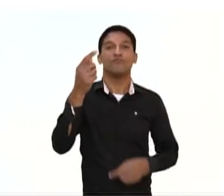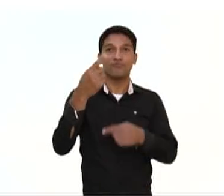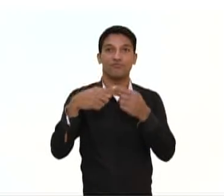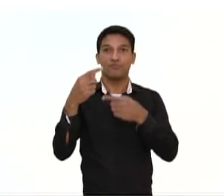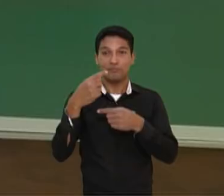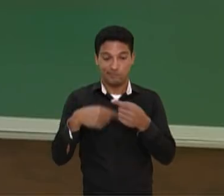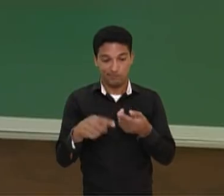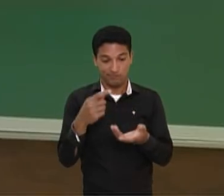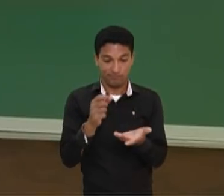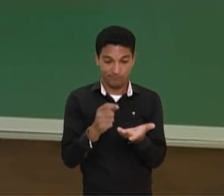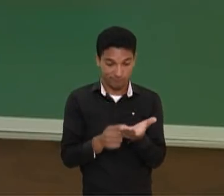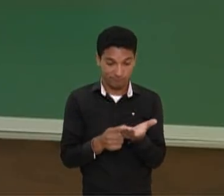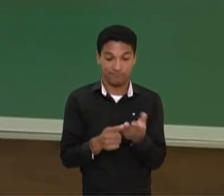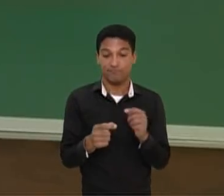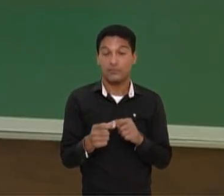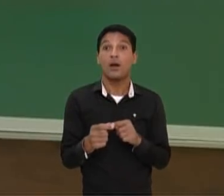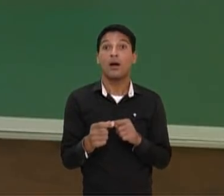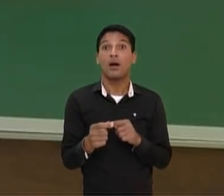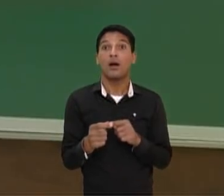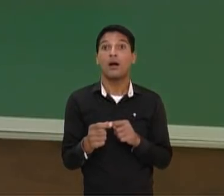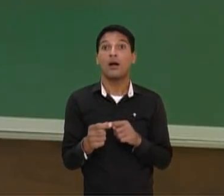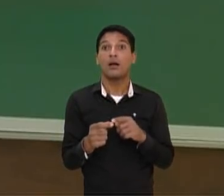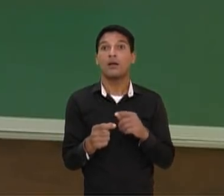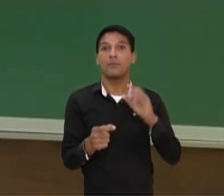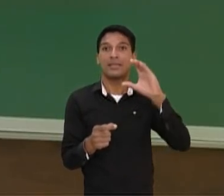as perguntas. Primeira pergunta, o